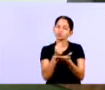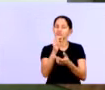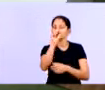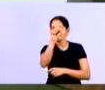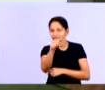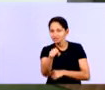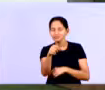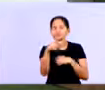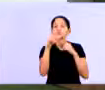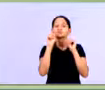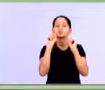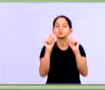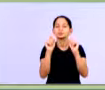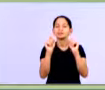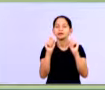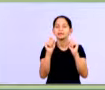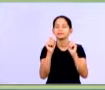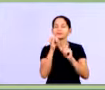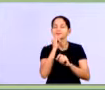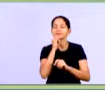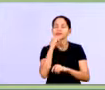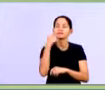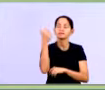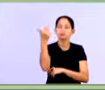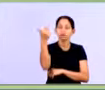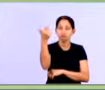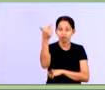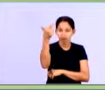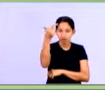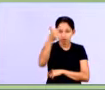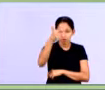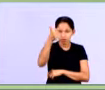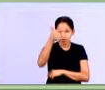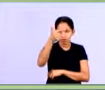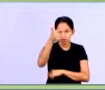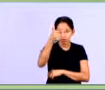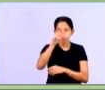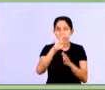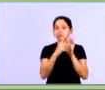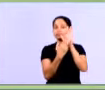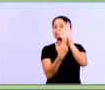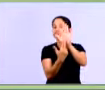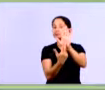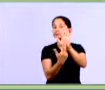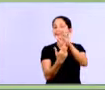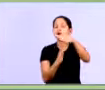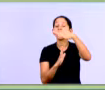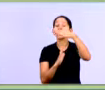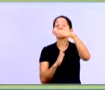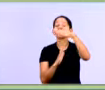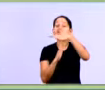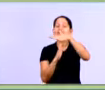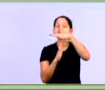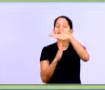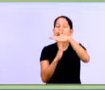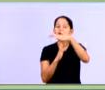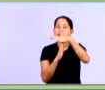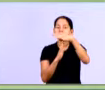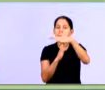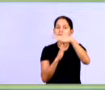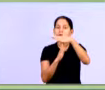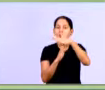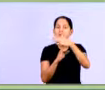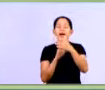Então, vamos lá. Esse 2, ele representa o quê, Denise? Ele é o período no tempo, no